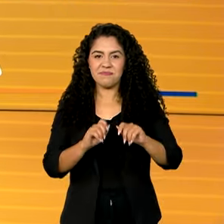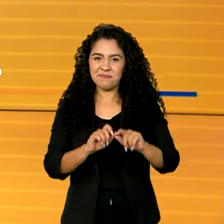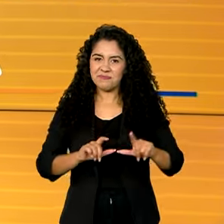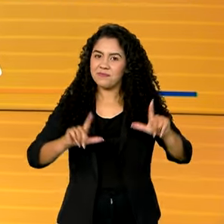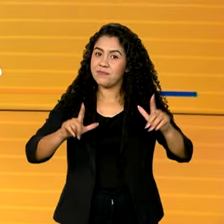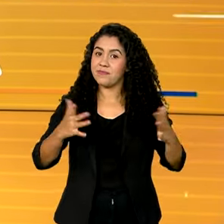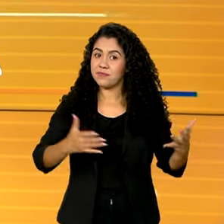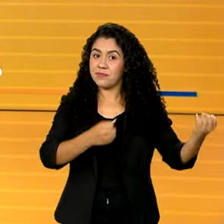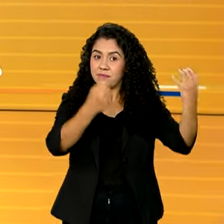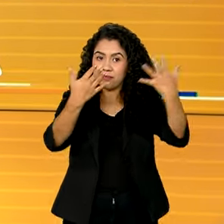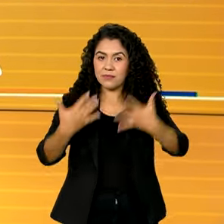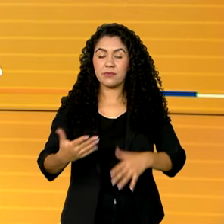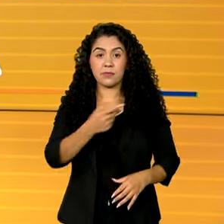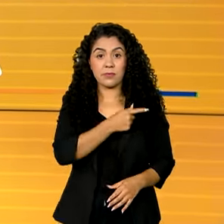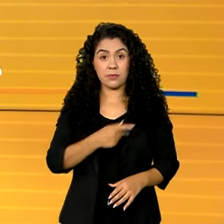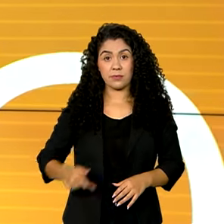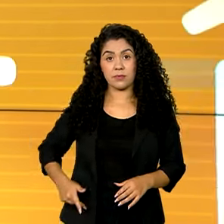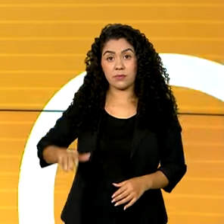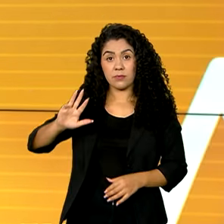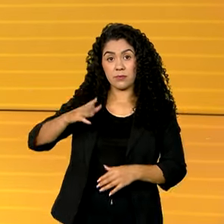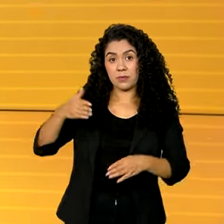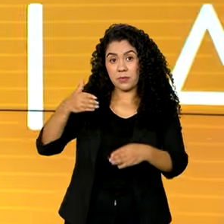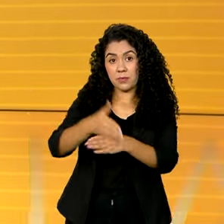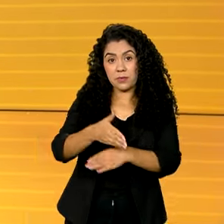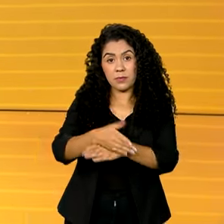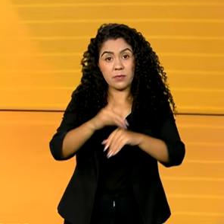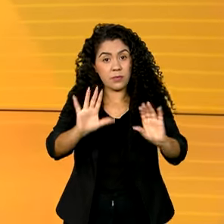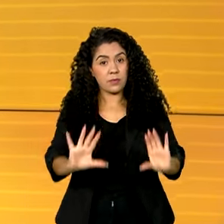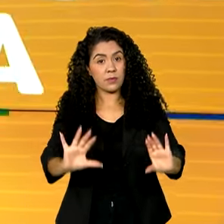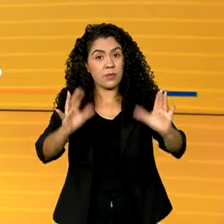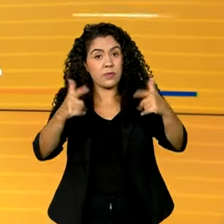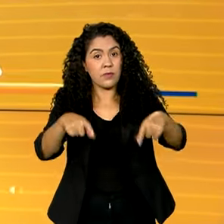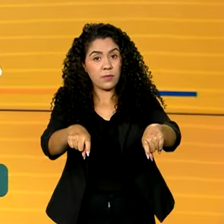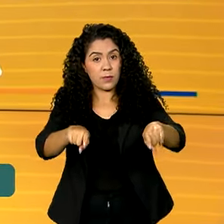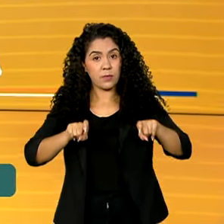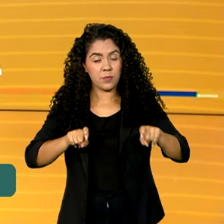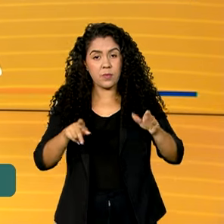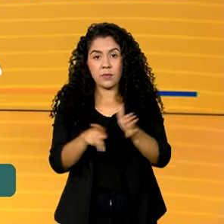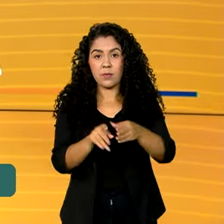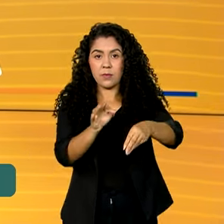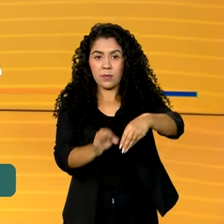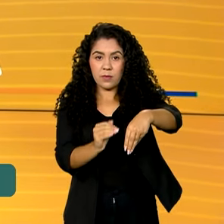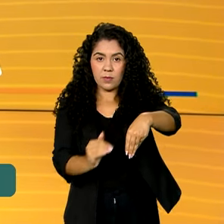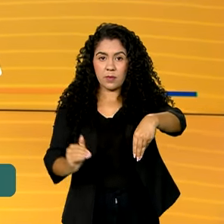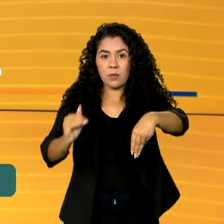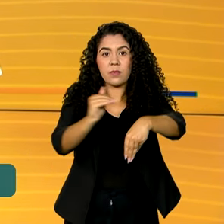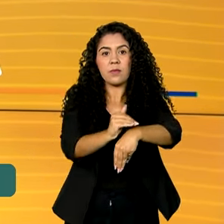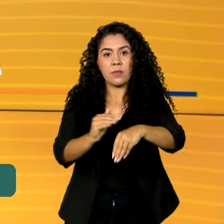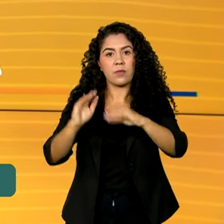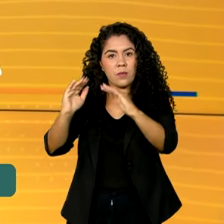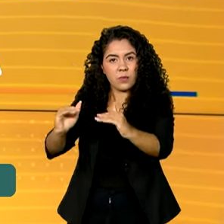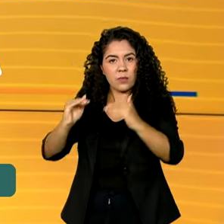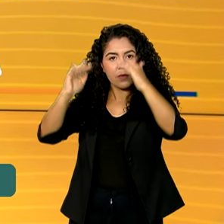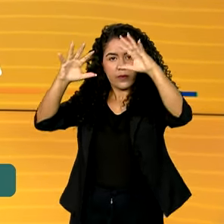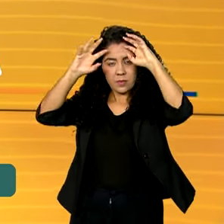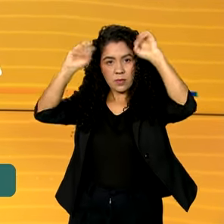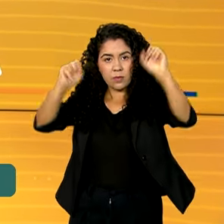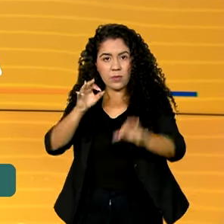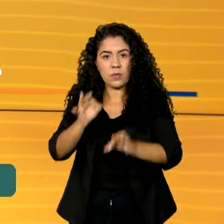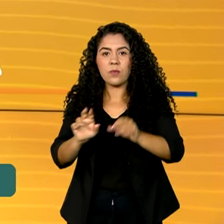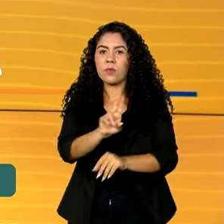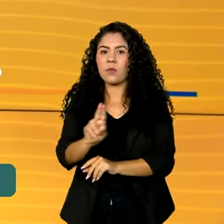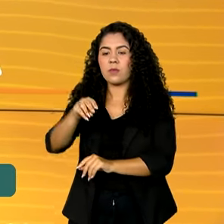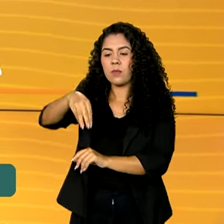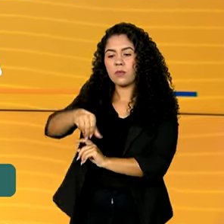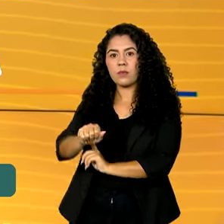Estamos de volta e o presidente Lula participa logo mais da solenidade de posse do ministro do Superior Tribunal de Justiça, Mauro Campbell